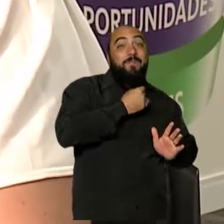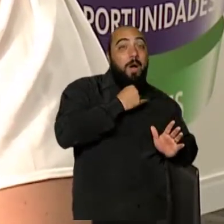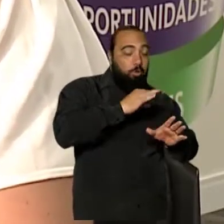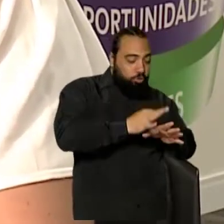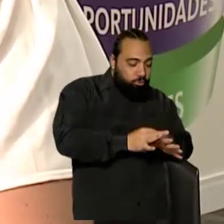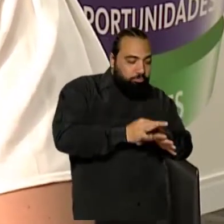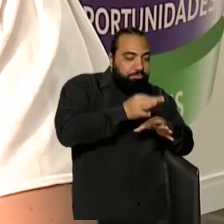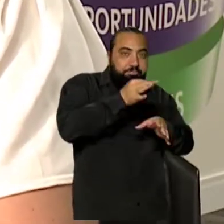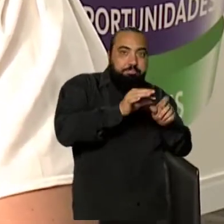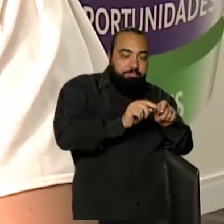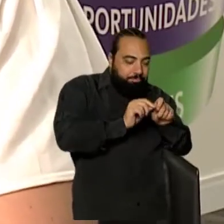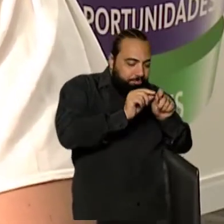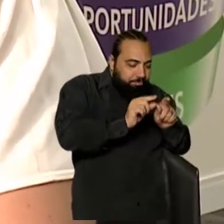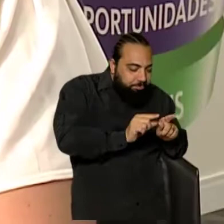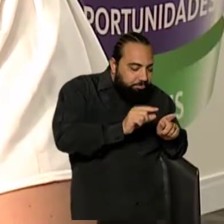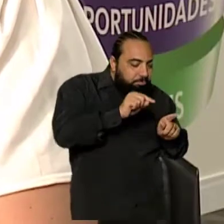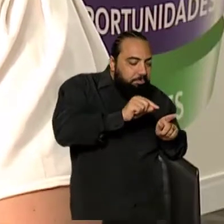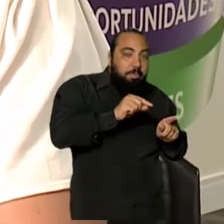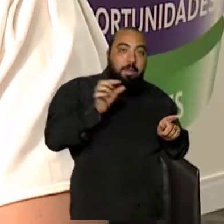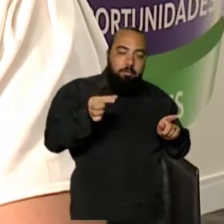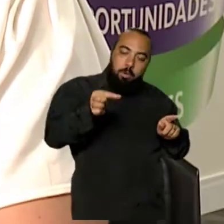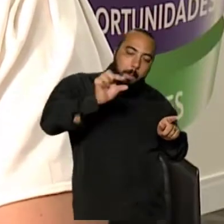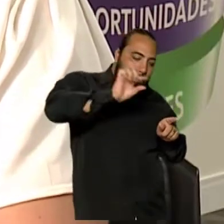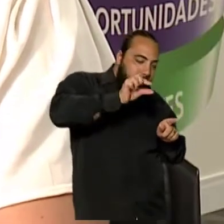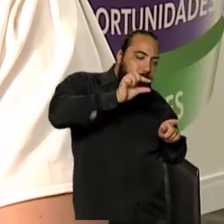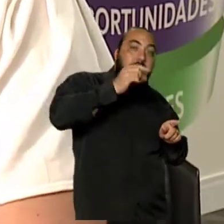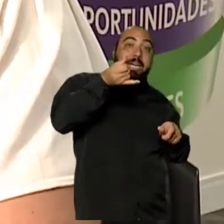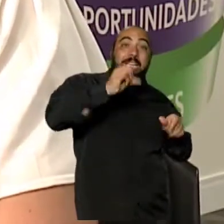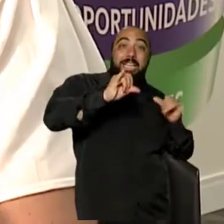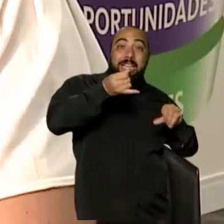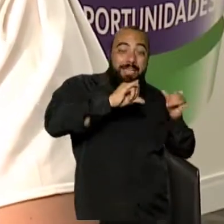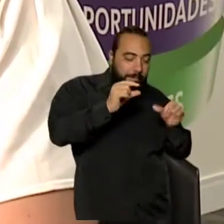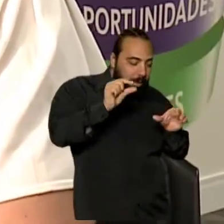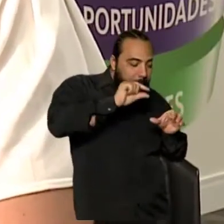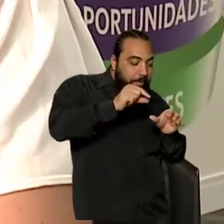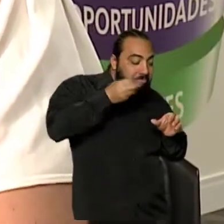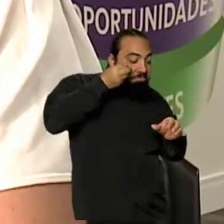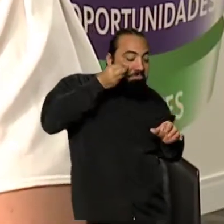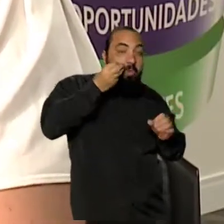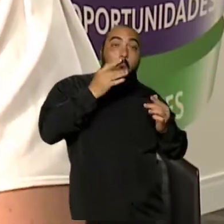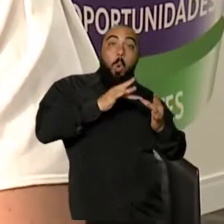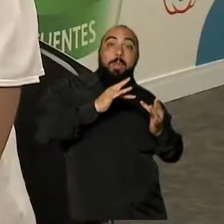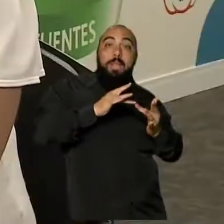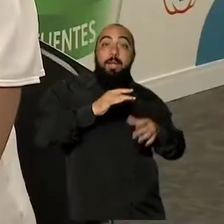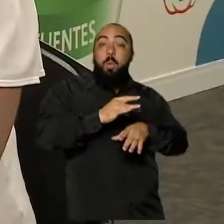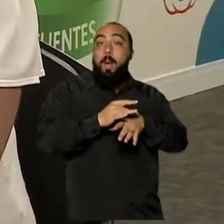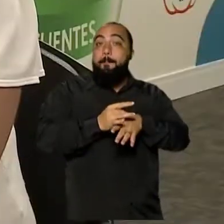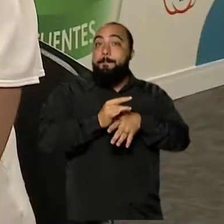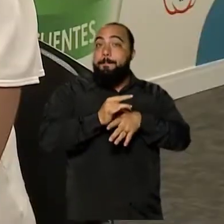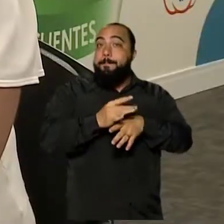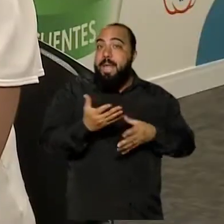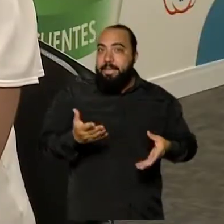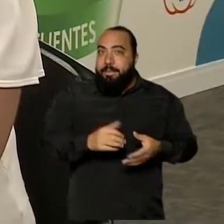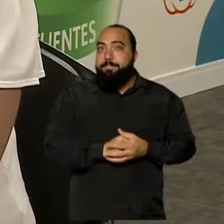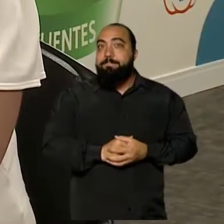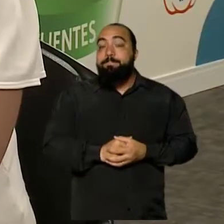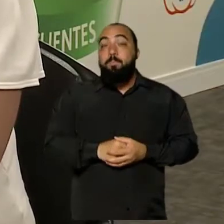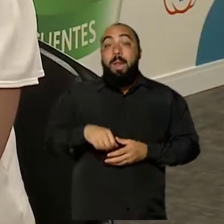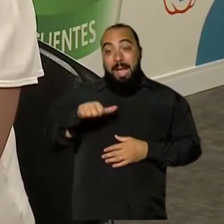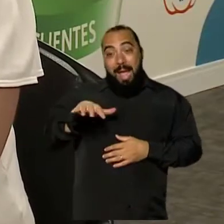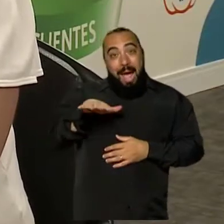as interações que uma formulação está promovendo ali em contato com a pele. A área principal é